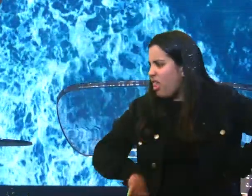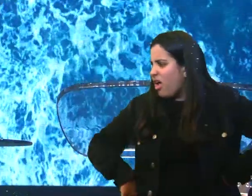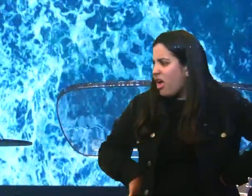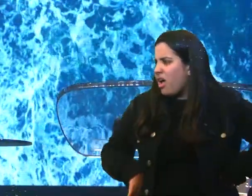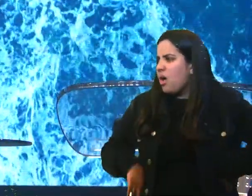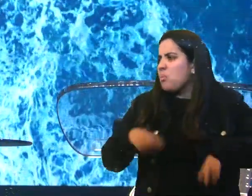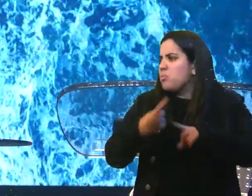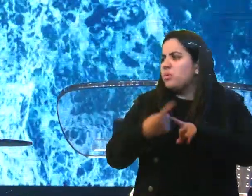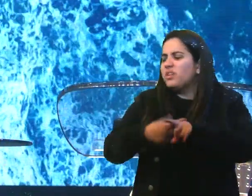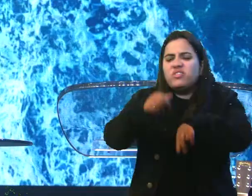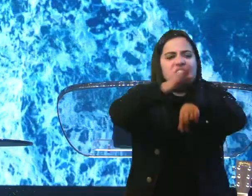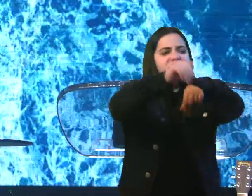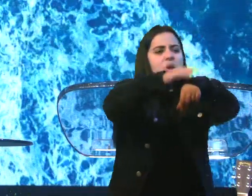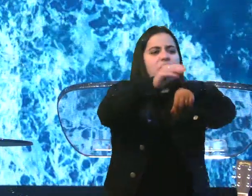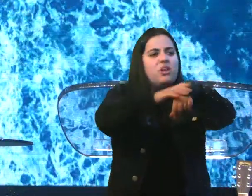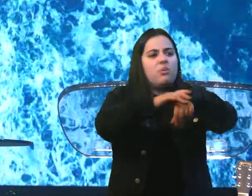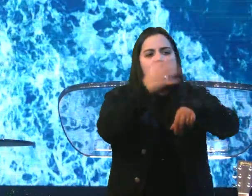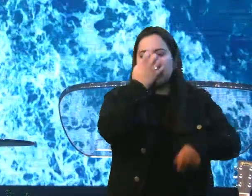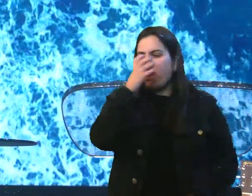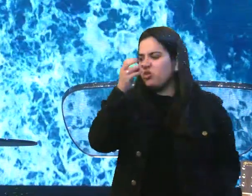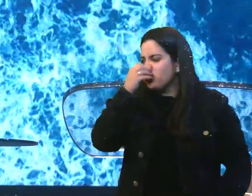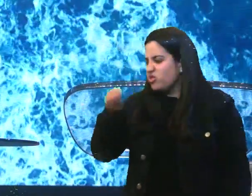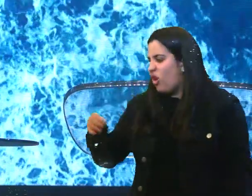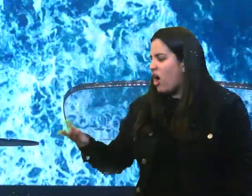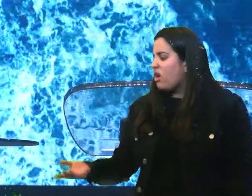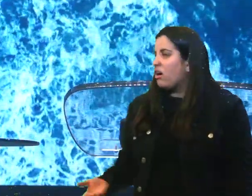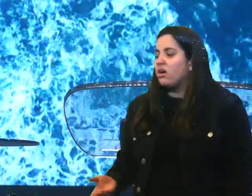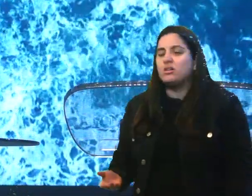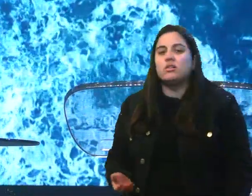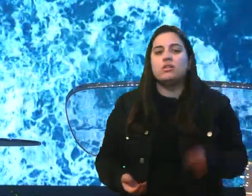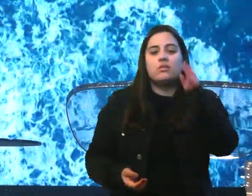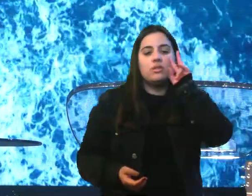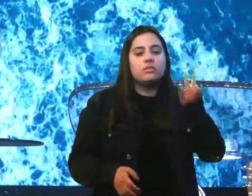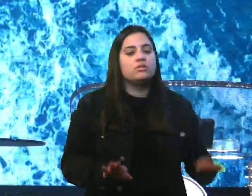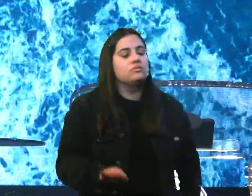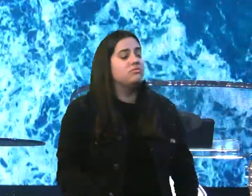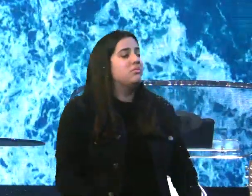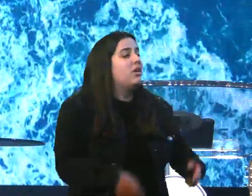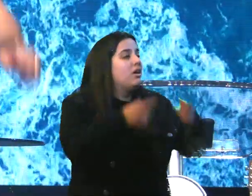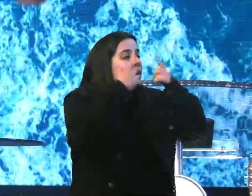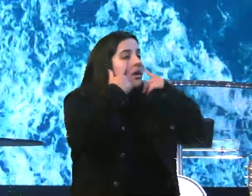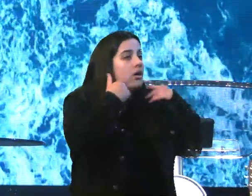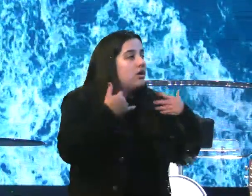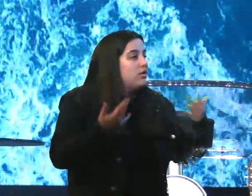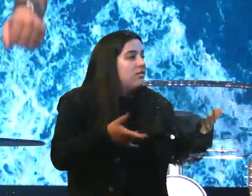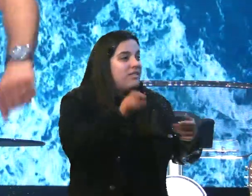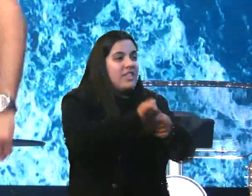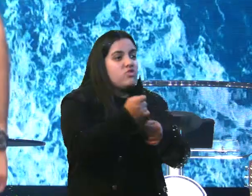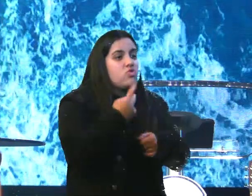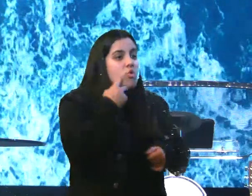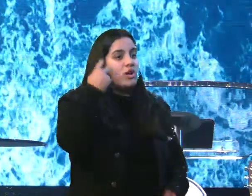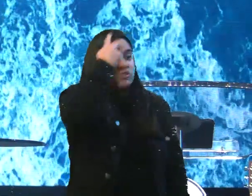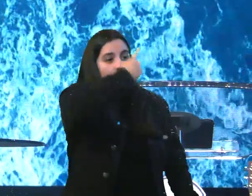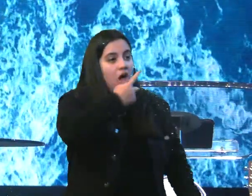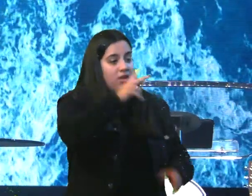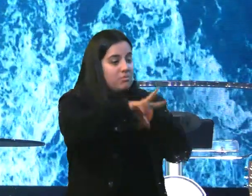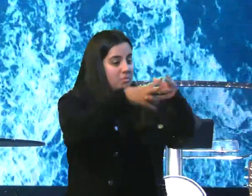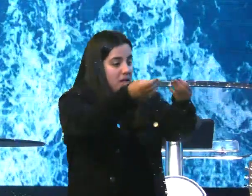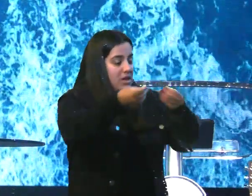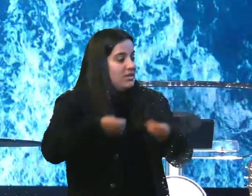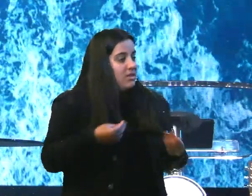você chama ela, ela não vem. Eu olhei chorando, já falei, moça, eu acabei de ganhar, faz 2 horas que eu ganhei cachorro.